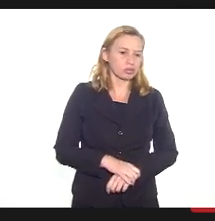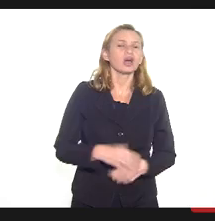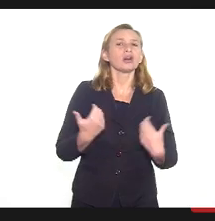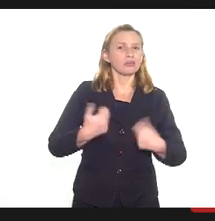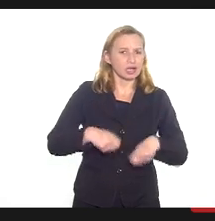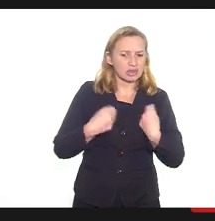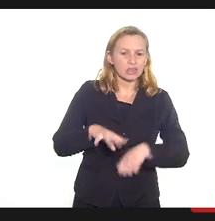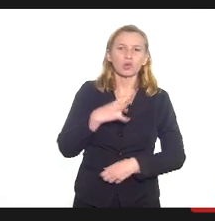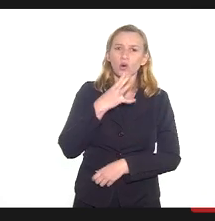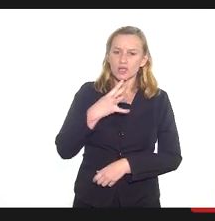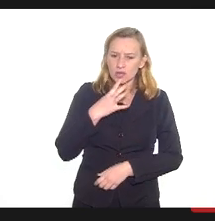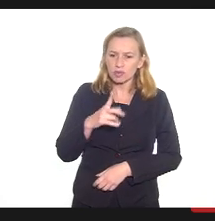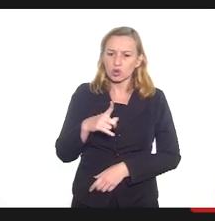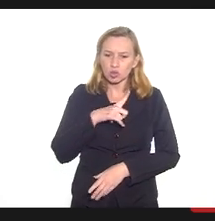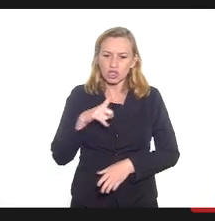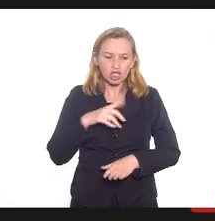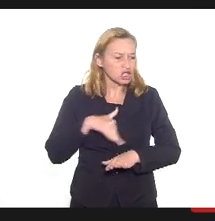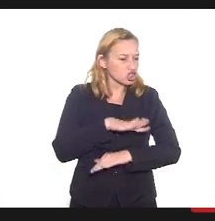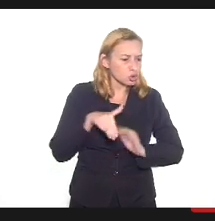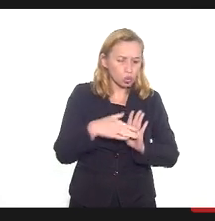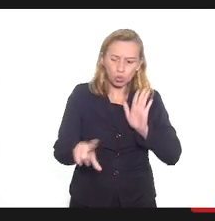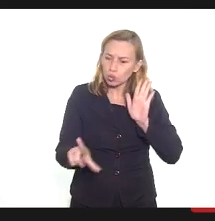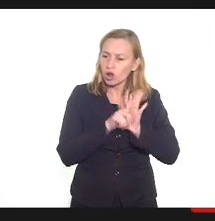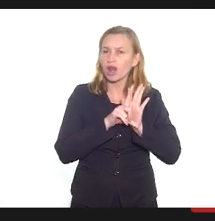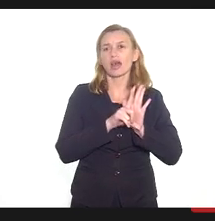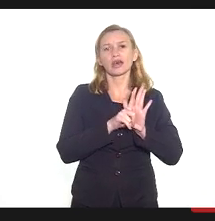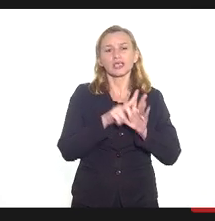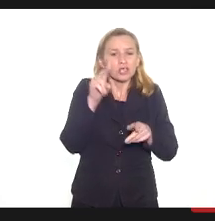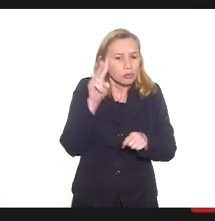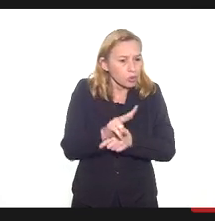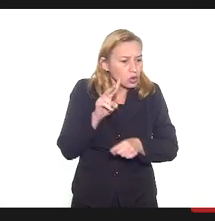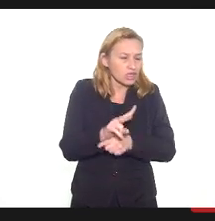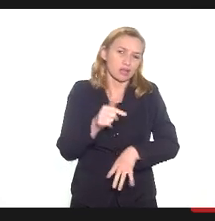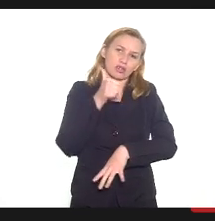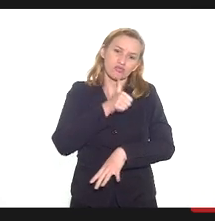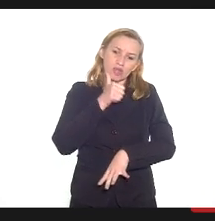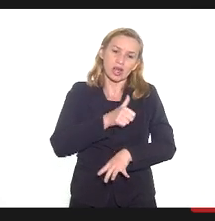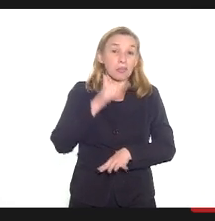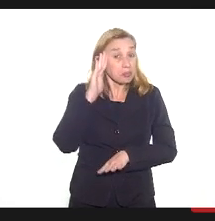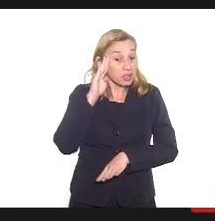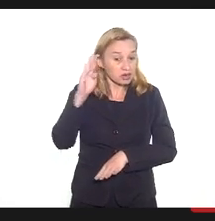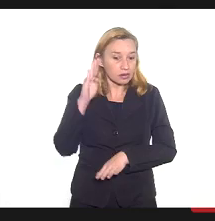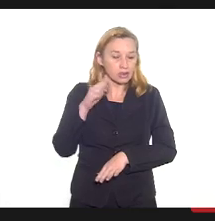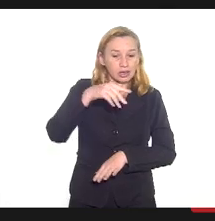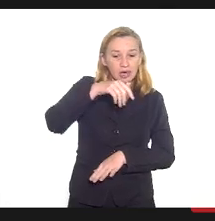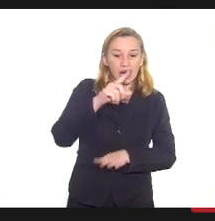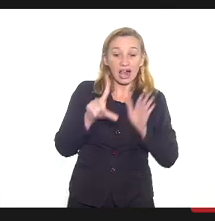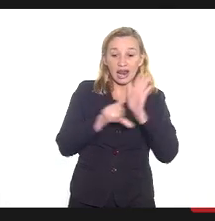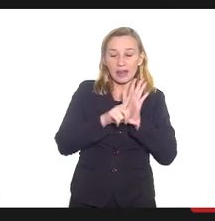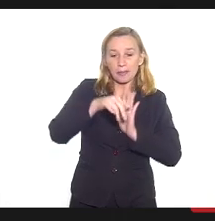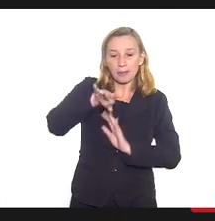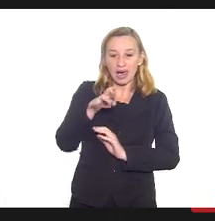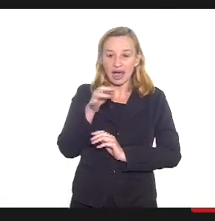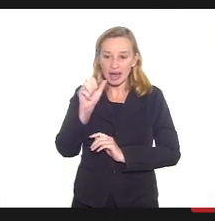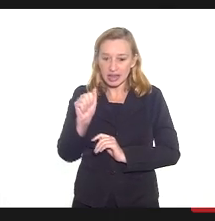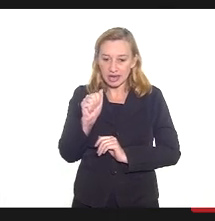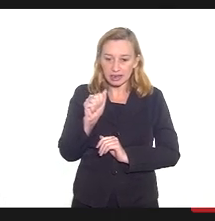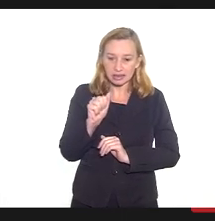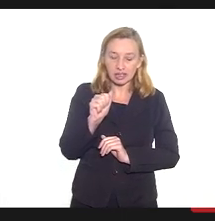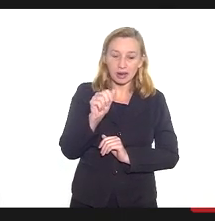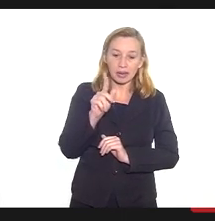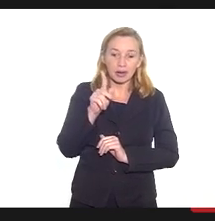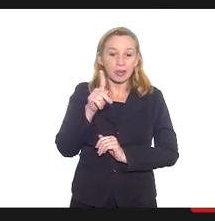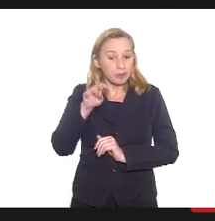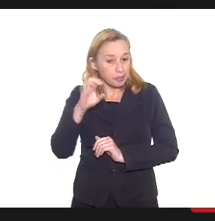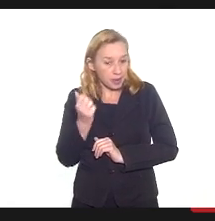ter conhecimento de toda a legislação de proteção às mulheres, principalmente a Lei Maria da Penha. Então, isso também